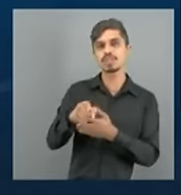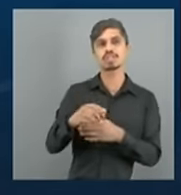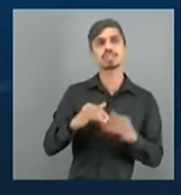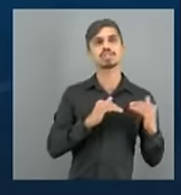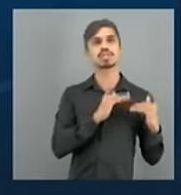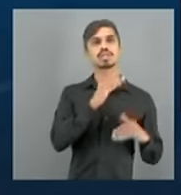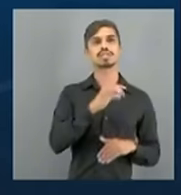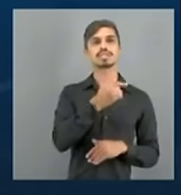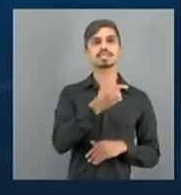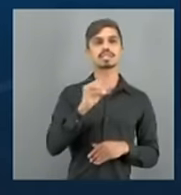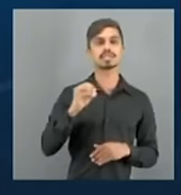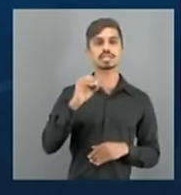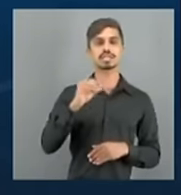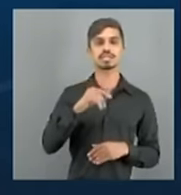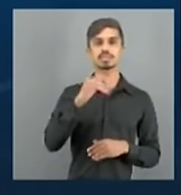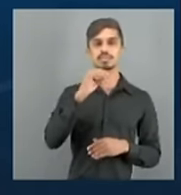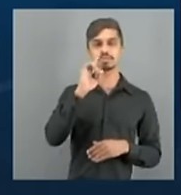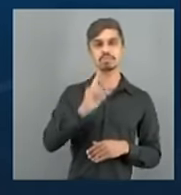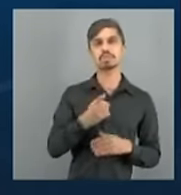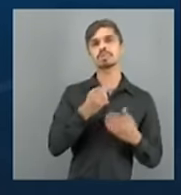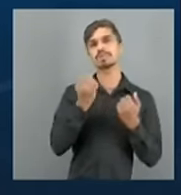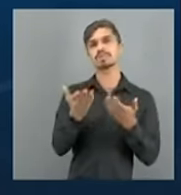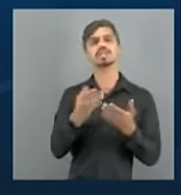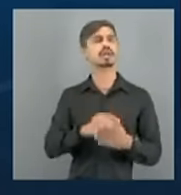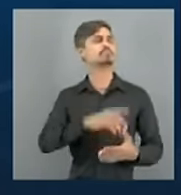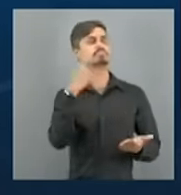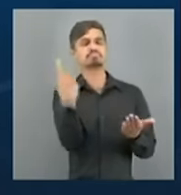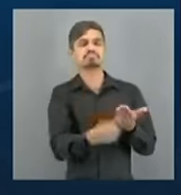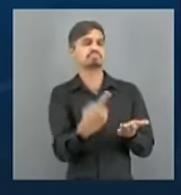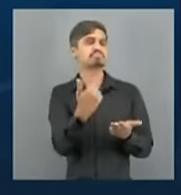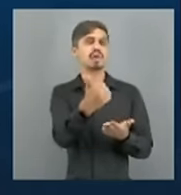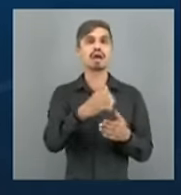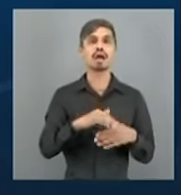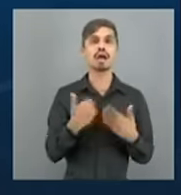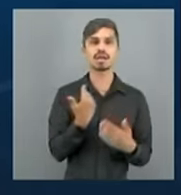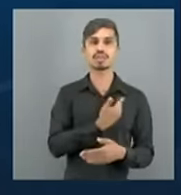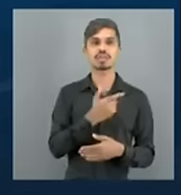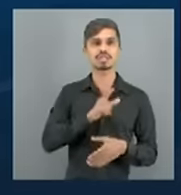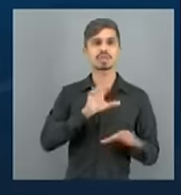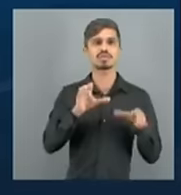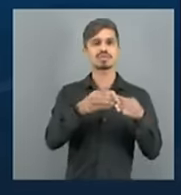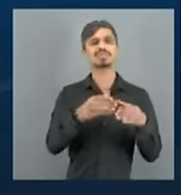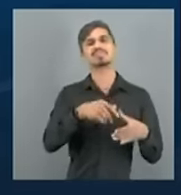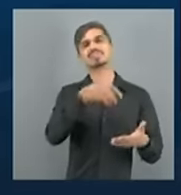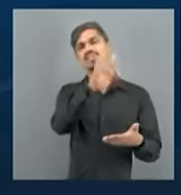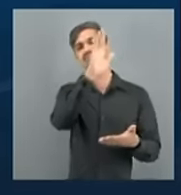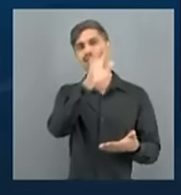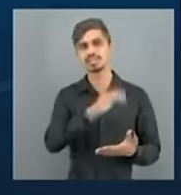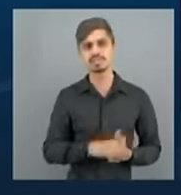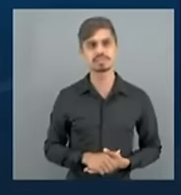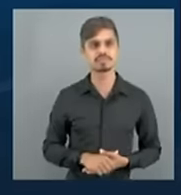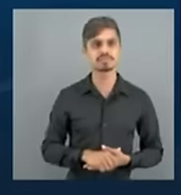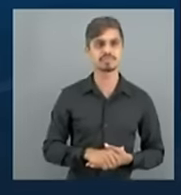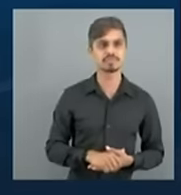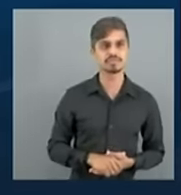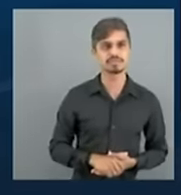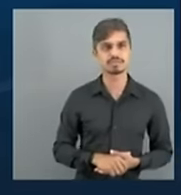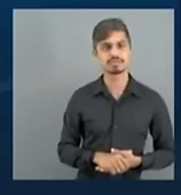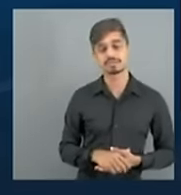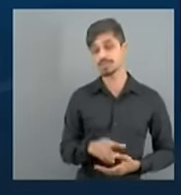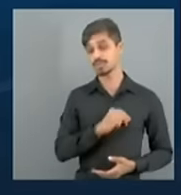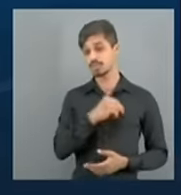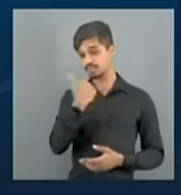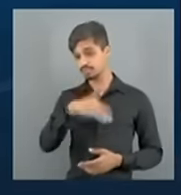700 é pra cá, 300 é pra você, tá ótimo. Pronto, fechou. Aí nós ficamos com essa seleção que a gente tem hoje aí, de que não... Deus me